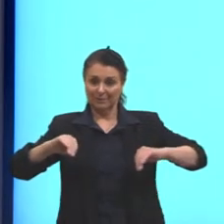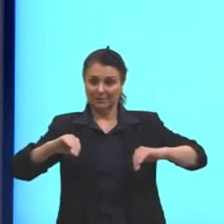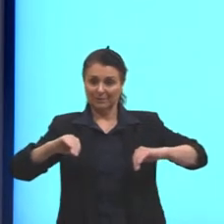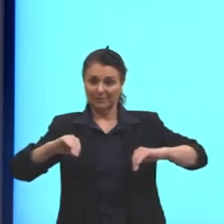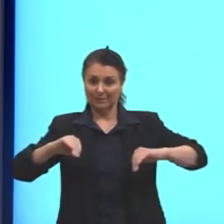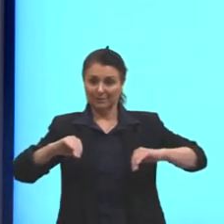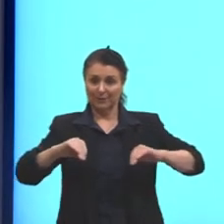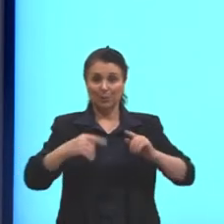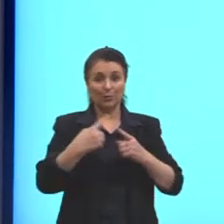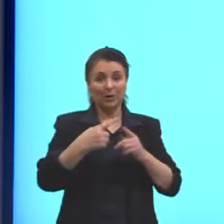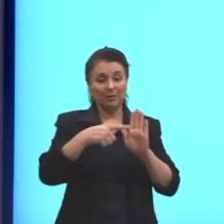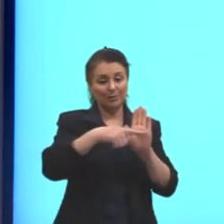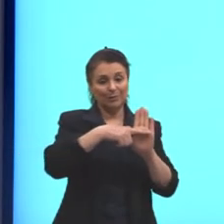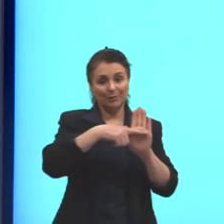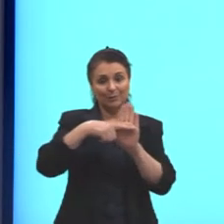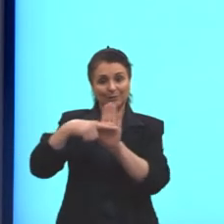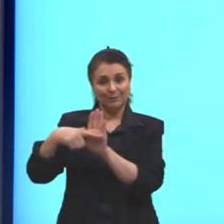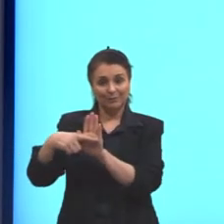certo